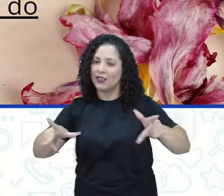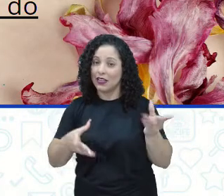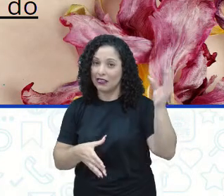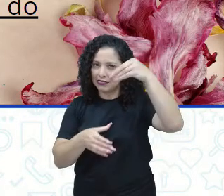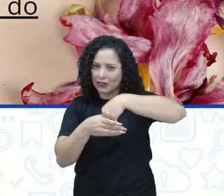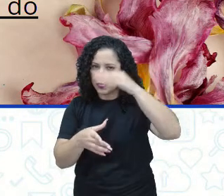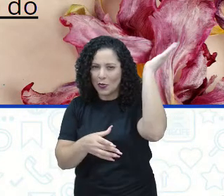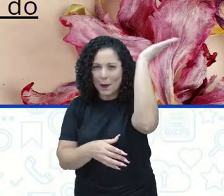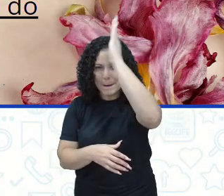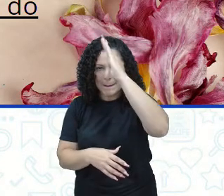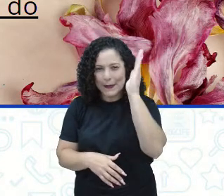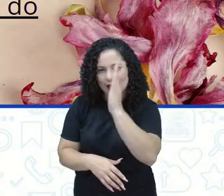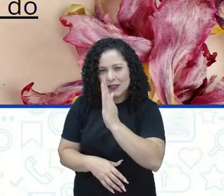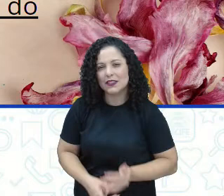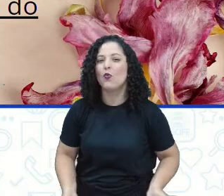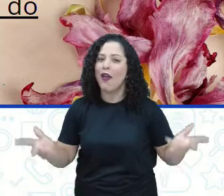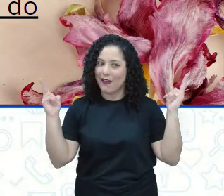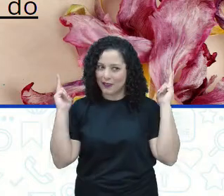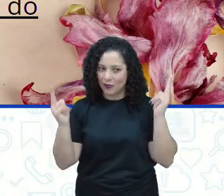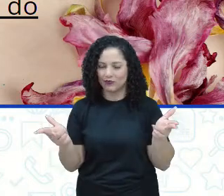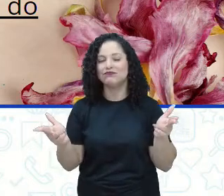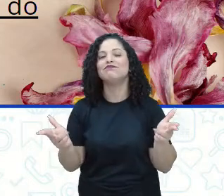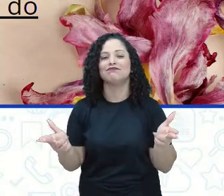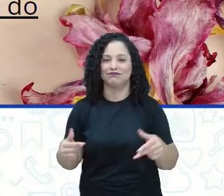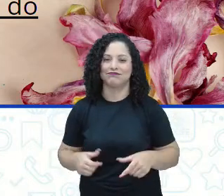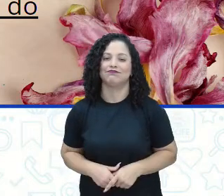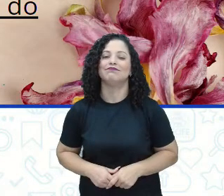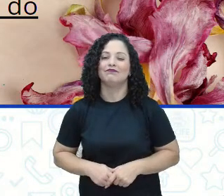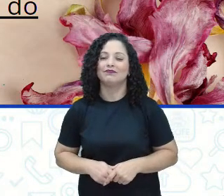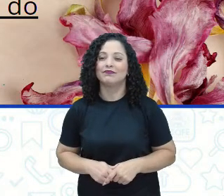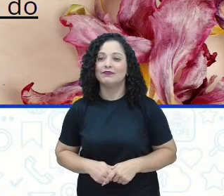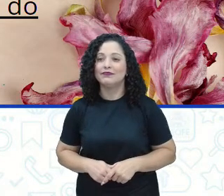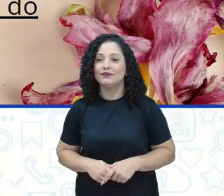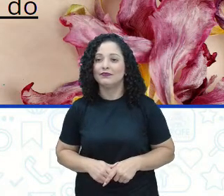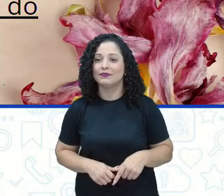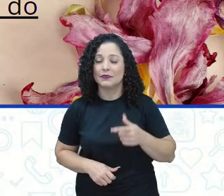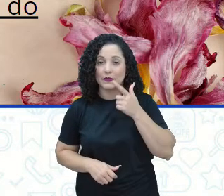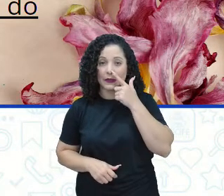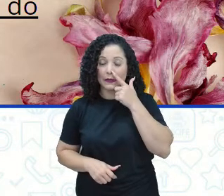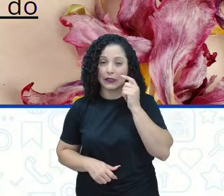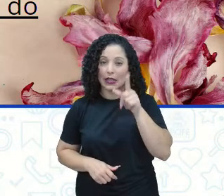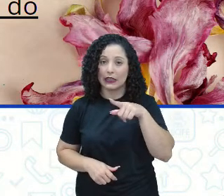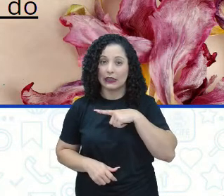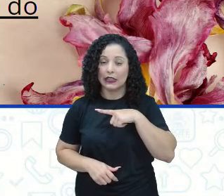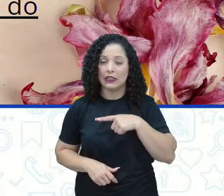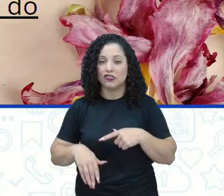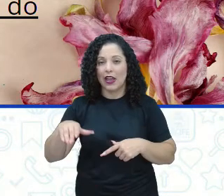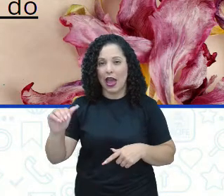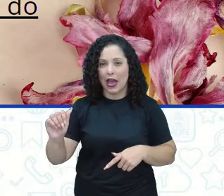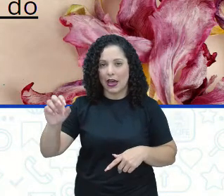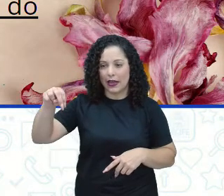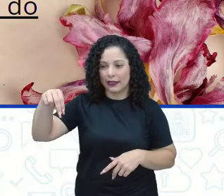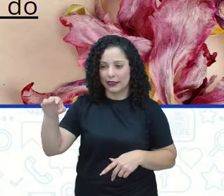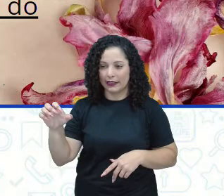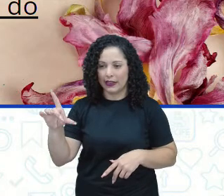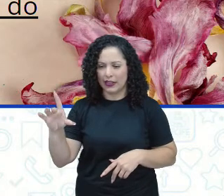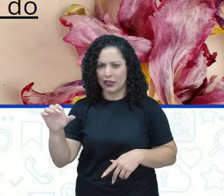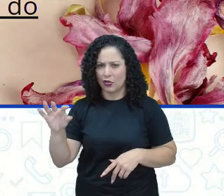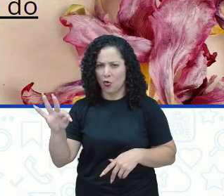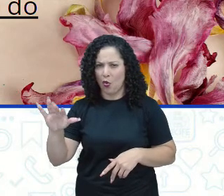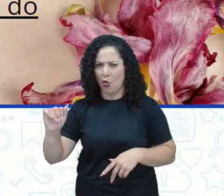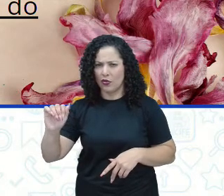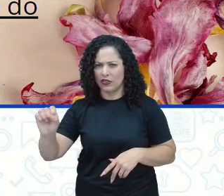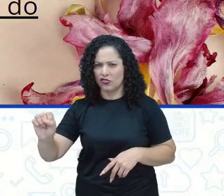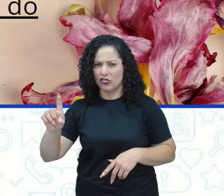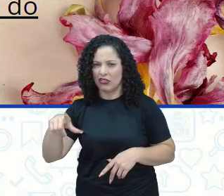que trata tudo mais ou menos a mesma coisa, né? As anedotas se diferenciam das piadas em alguns